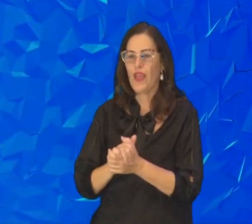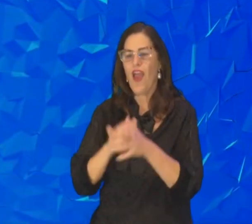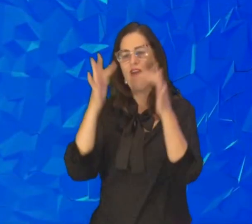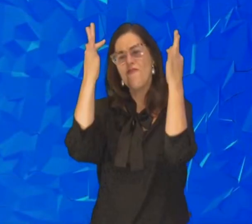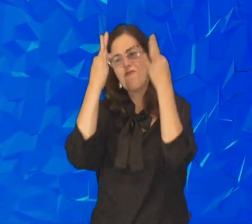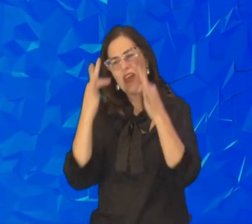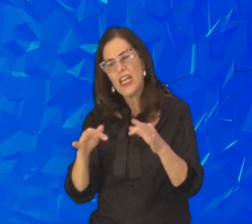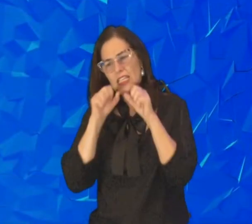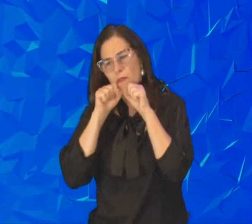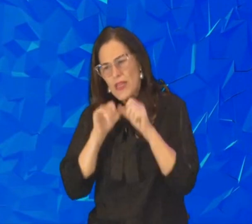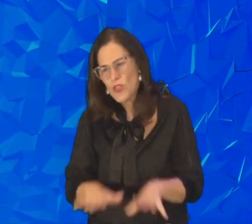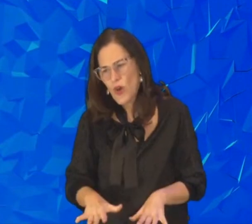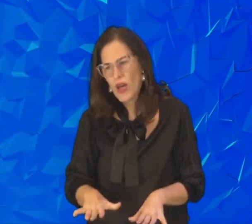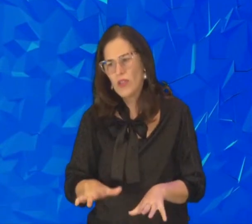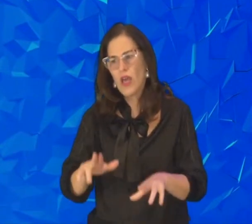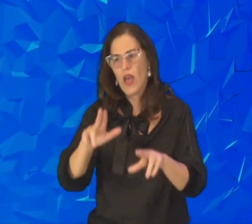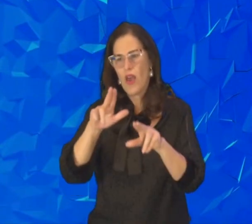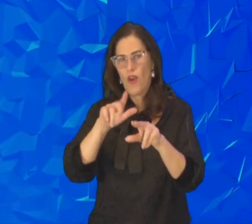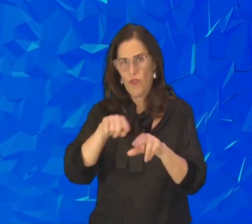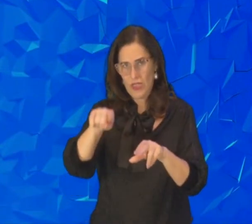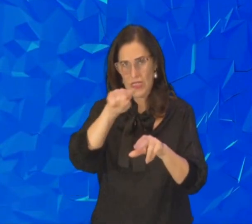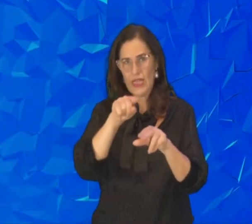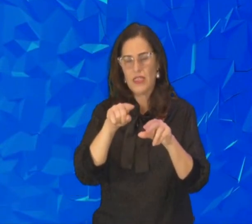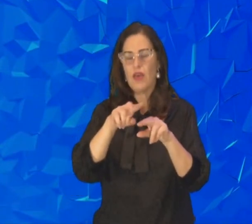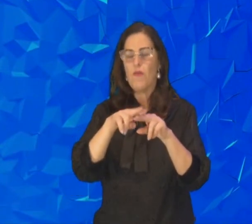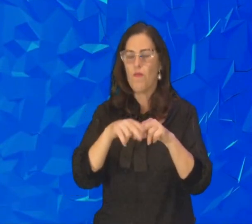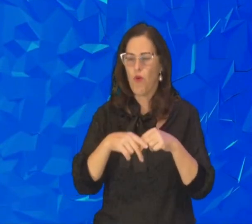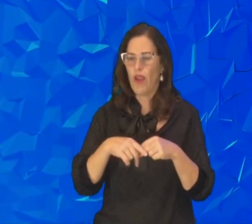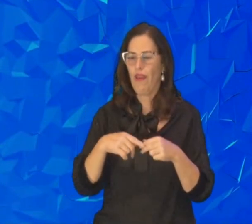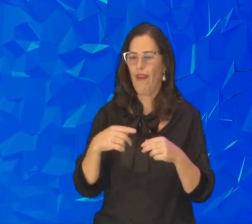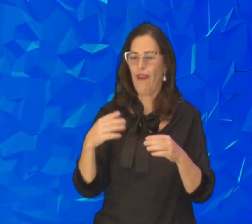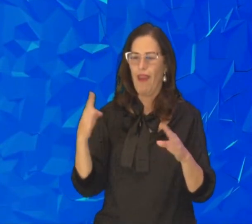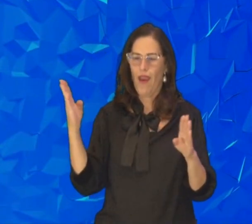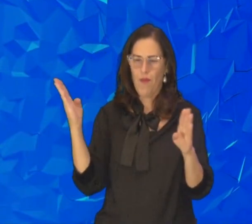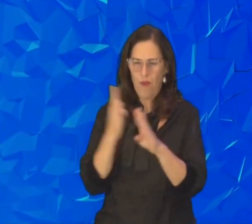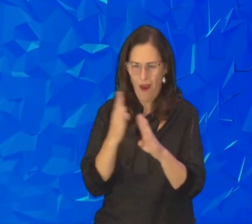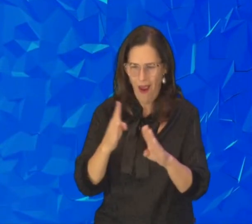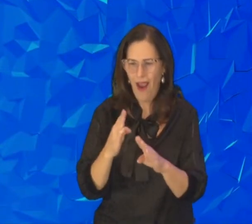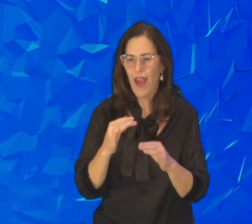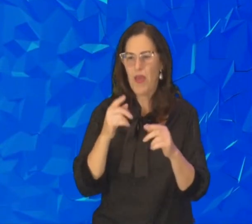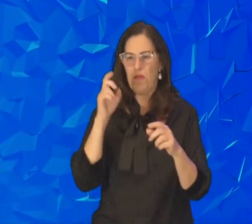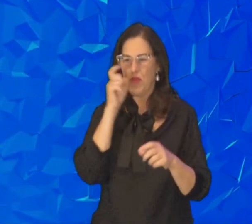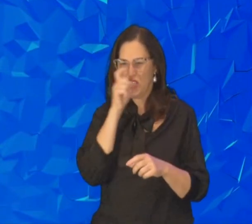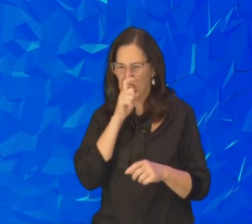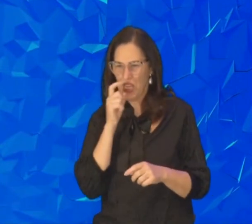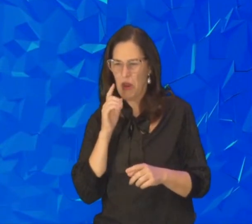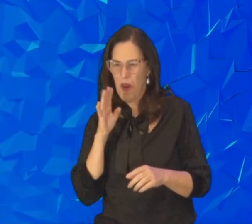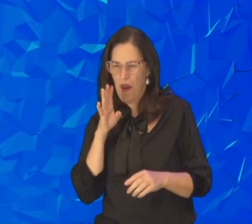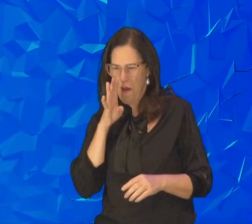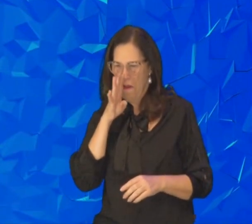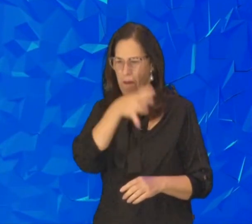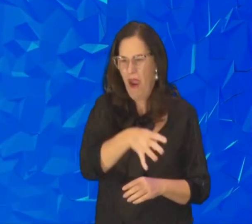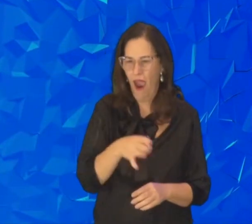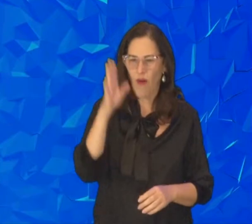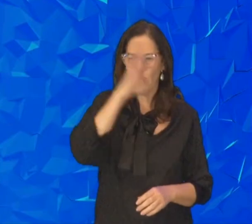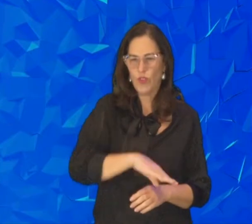Bem-aventurados sois quando por minha causa vos injuriarem, vos perseguirem, e mentindo disserem todo mal contra